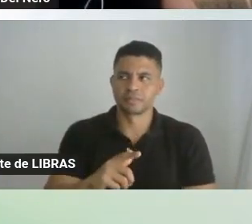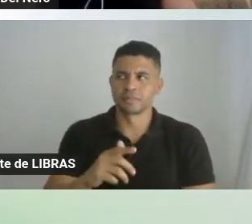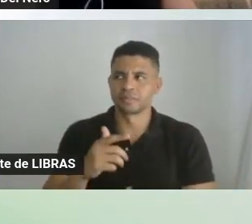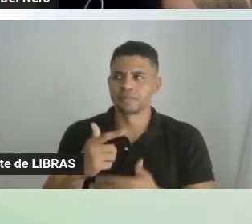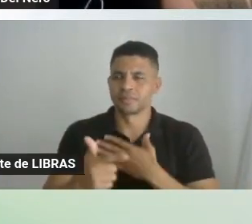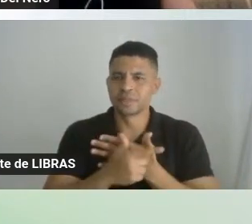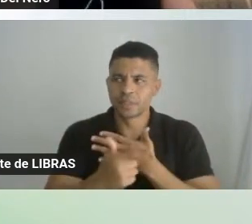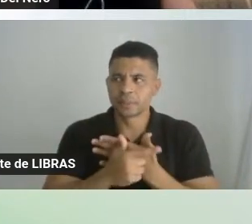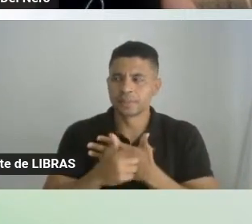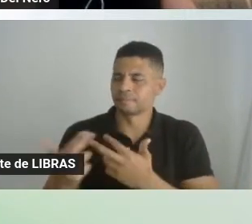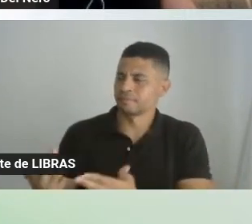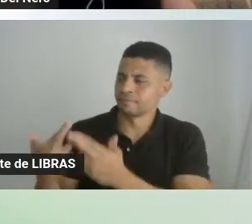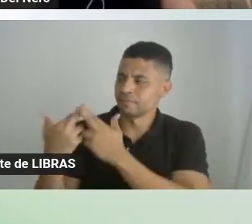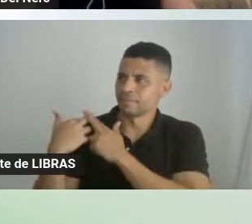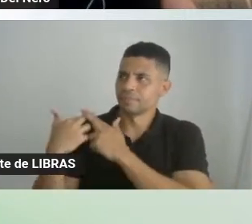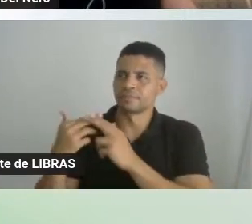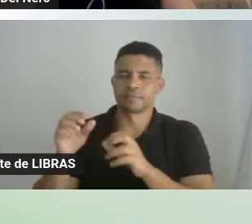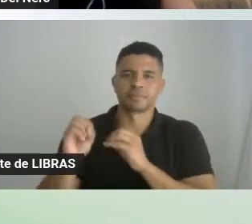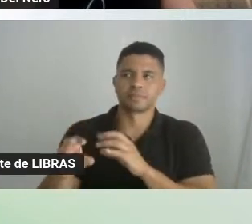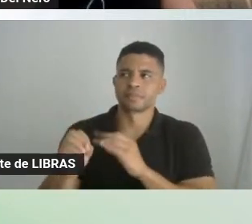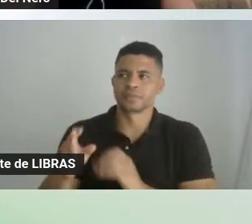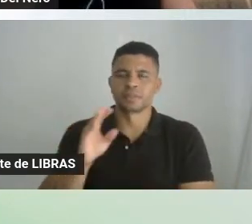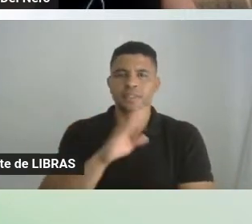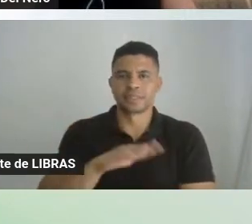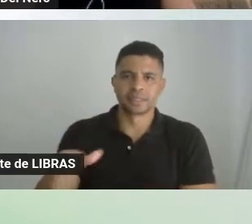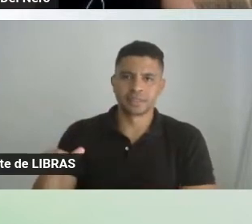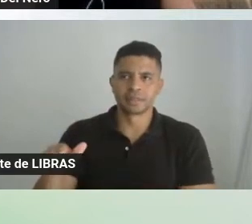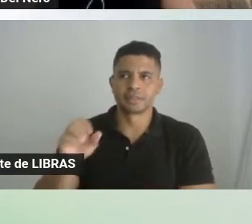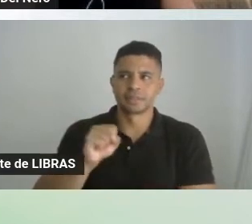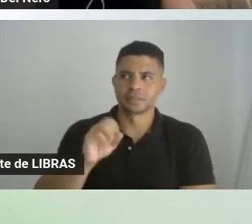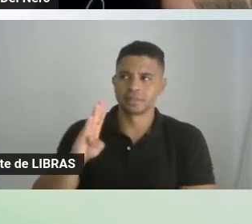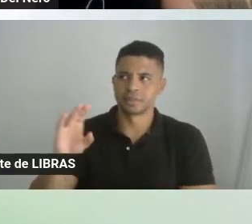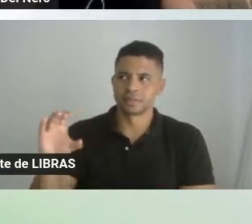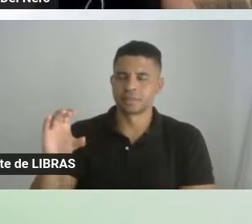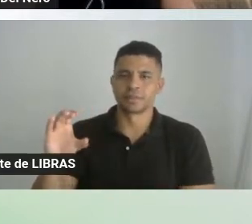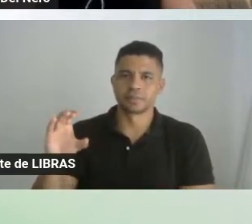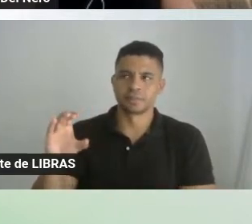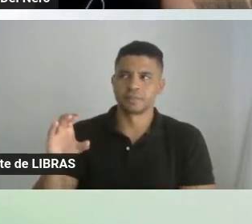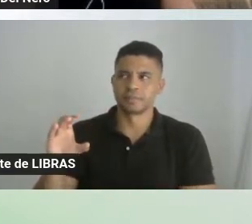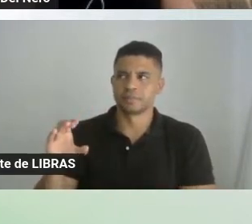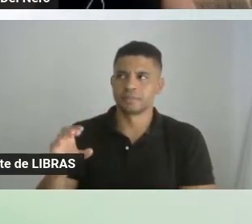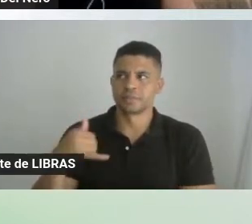da educação das crianças de São Bernardo do Campo, de 0 até, em média, 11 anos de idade.